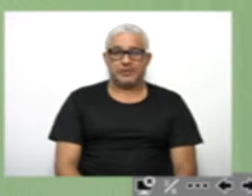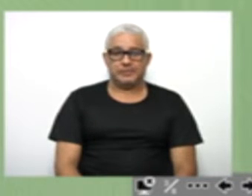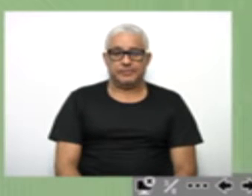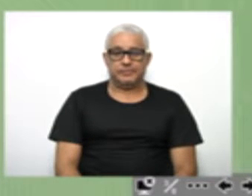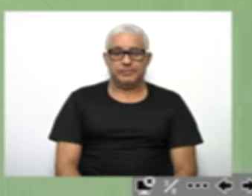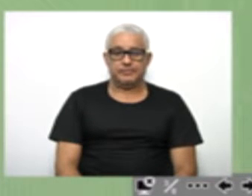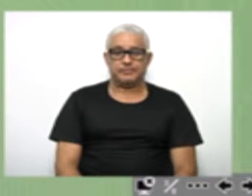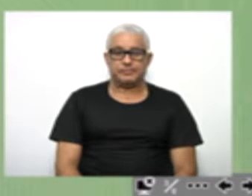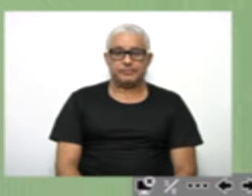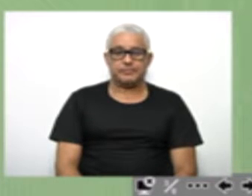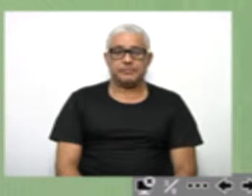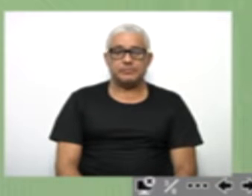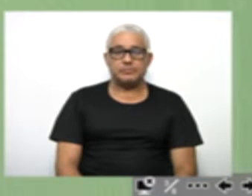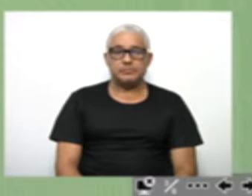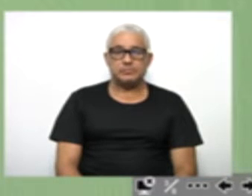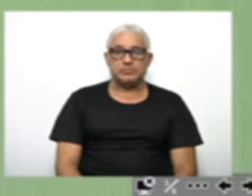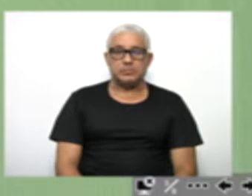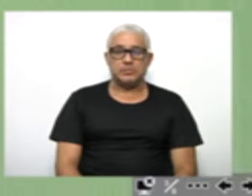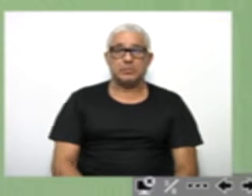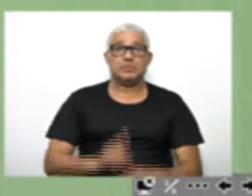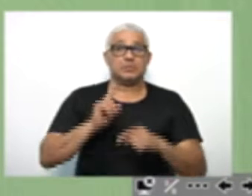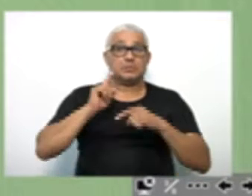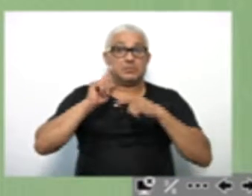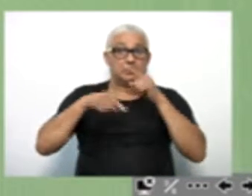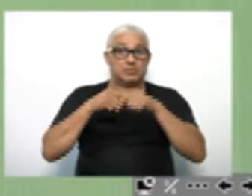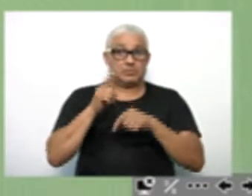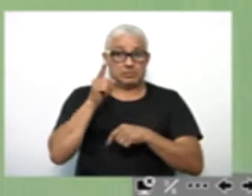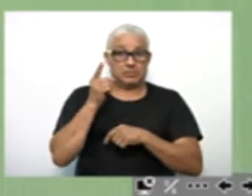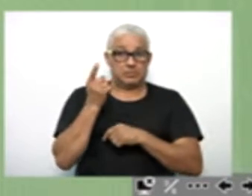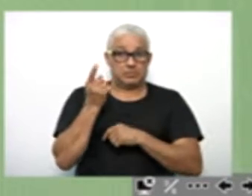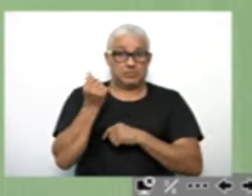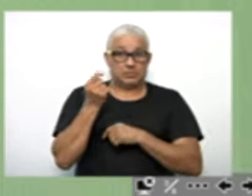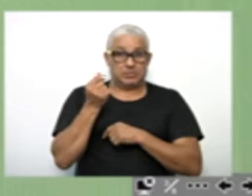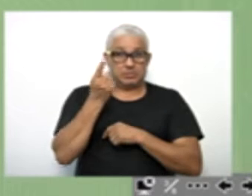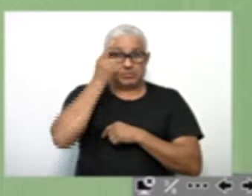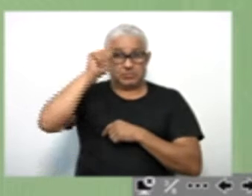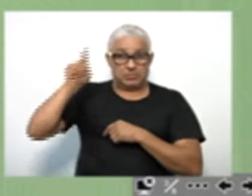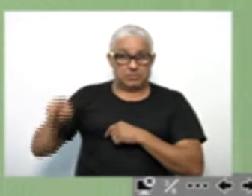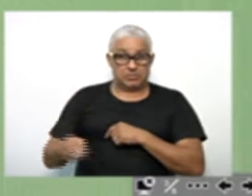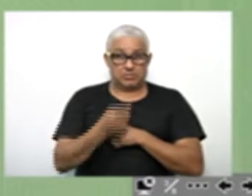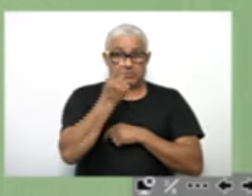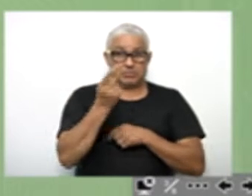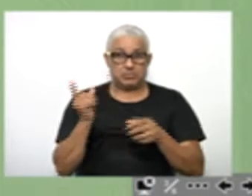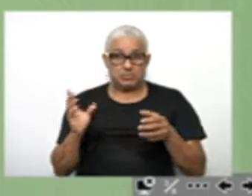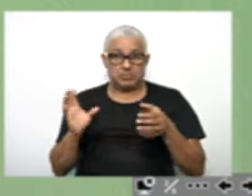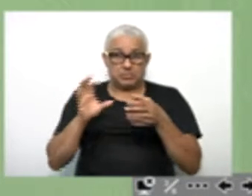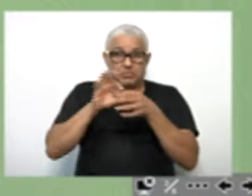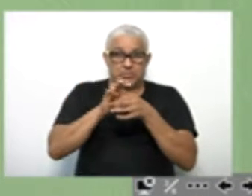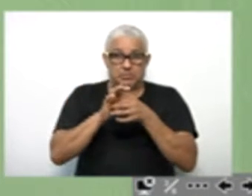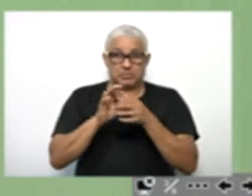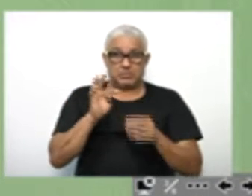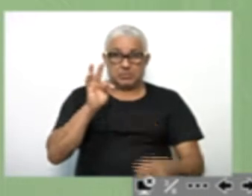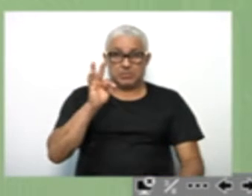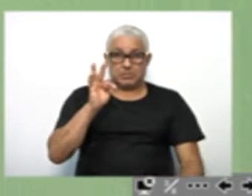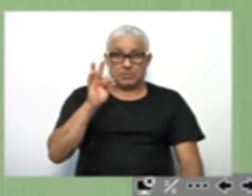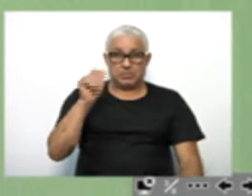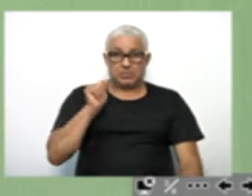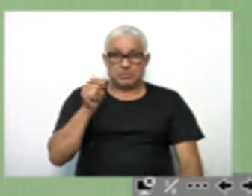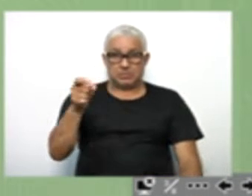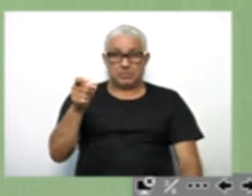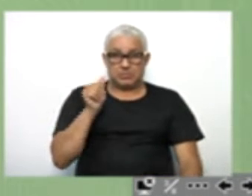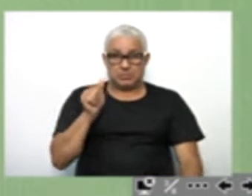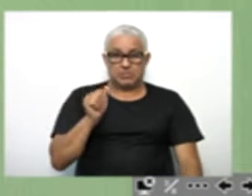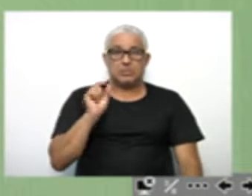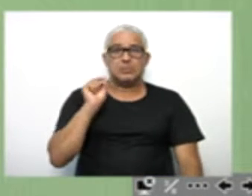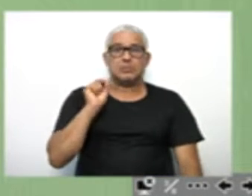R$1 milhão. E esse 1 milhão, ele vai associar a taxa dele de rendimento